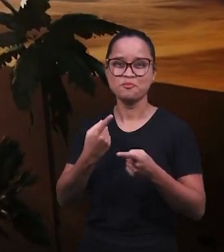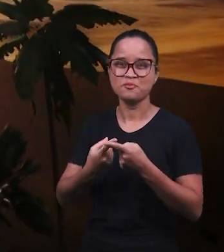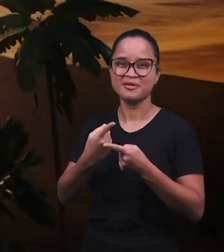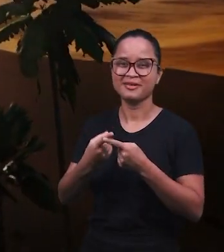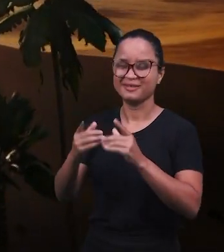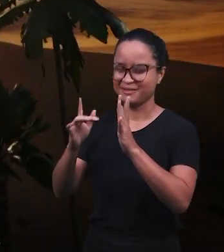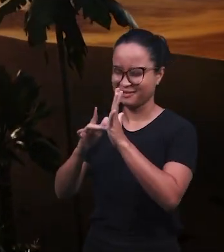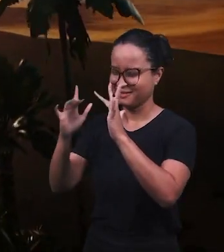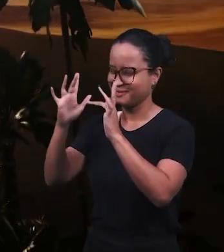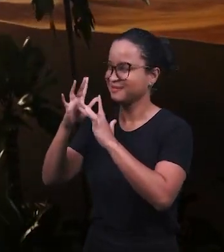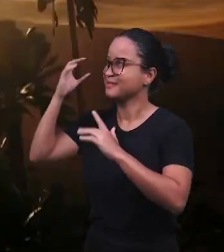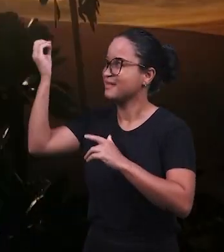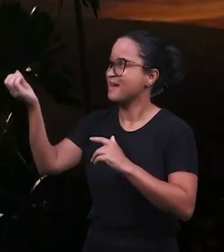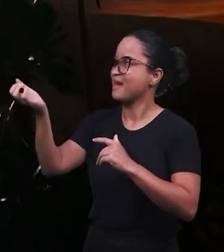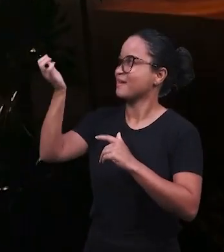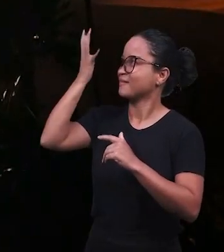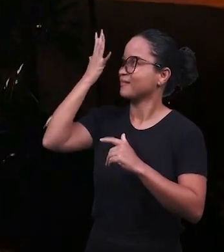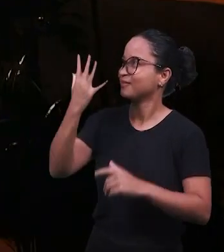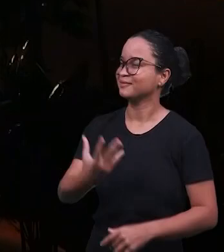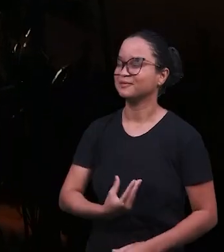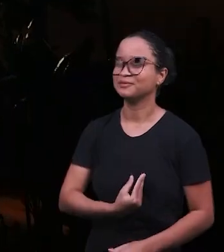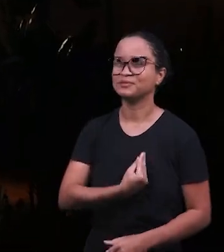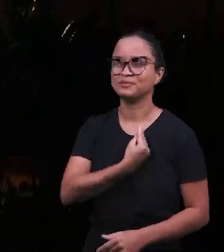revelada em